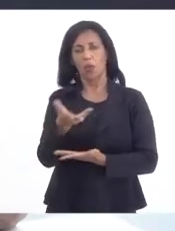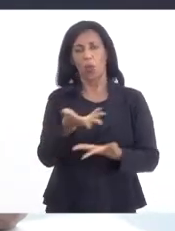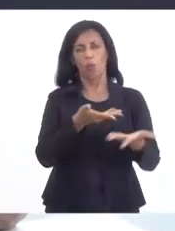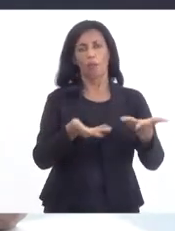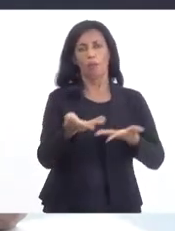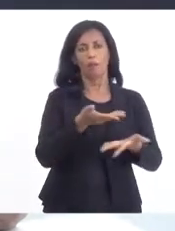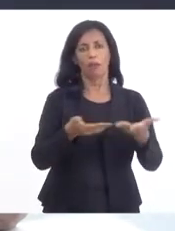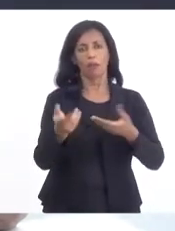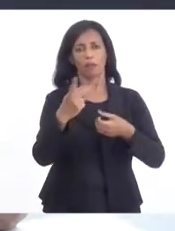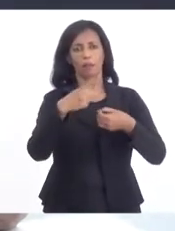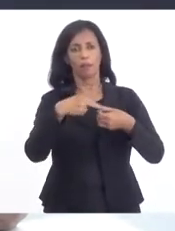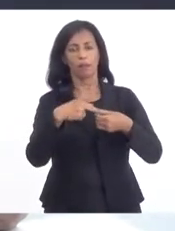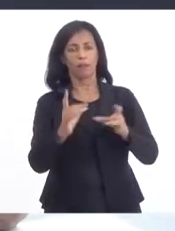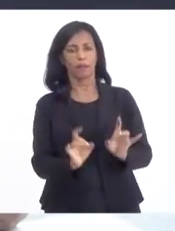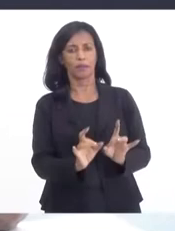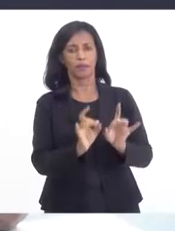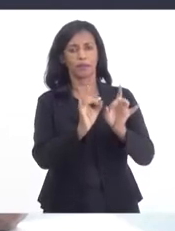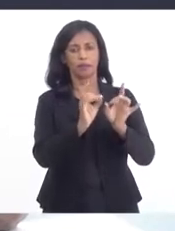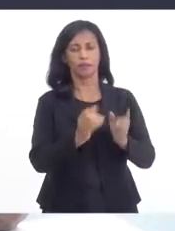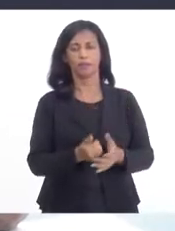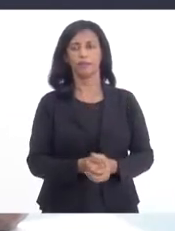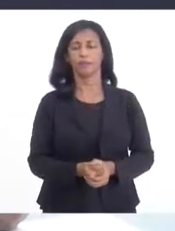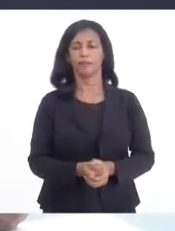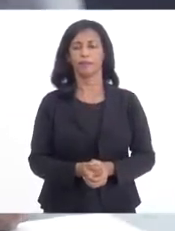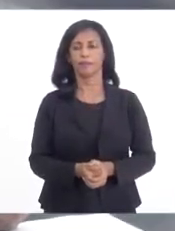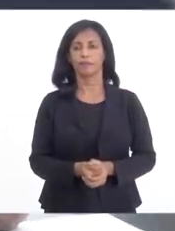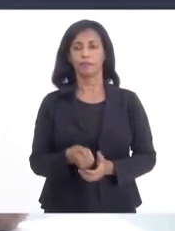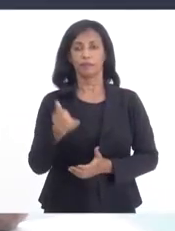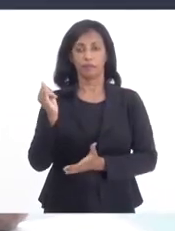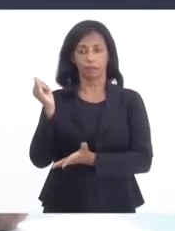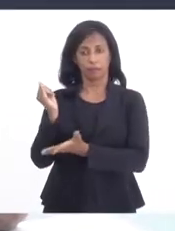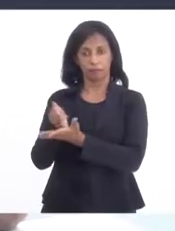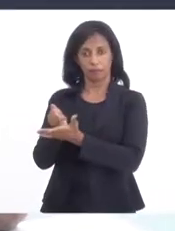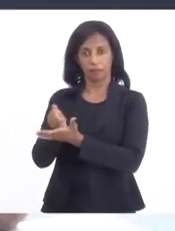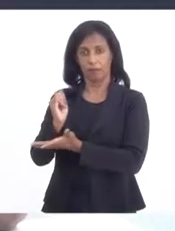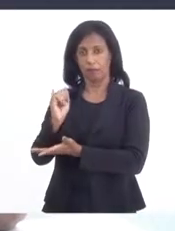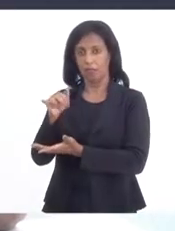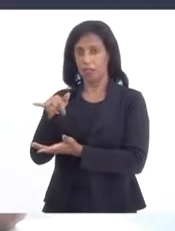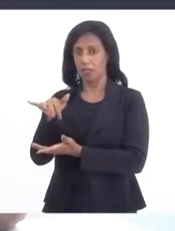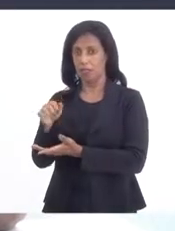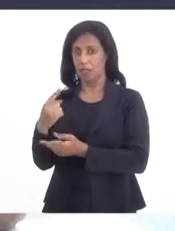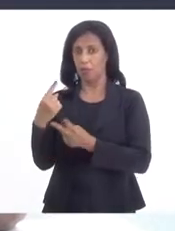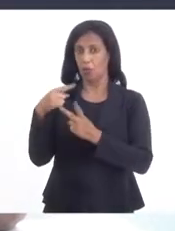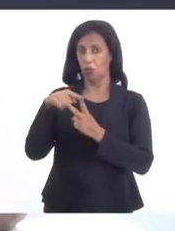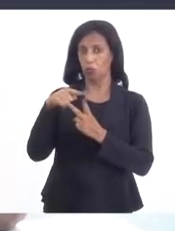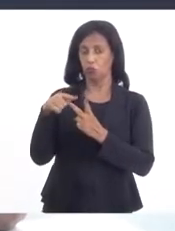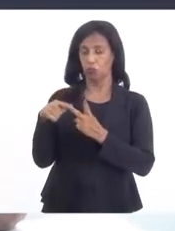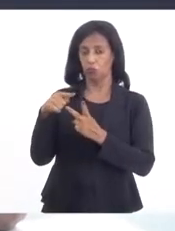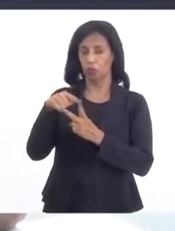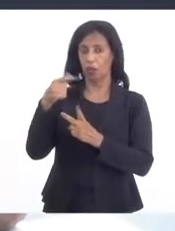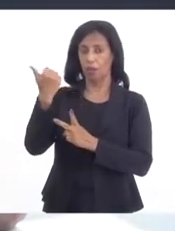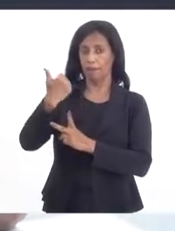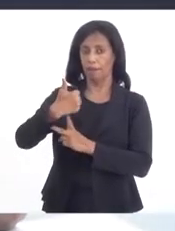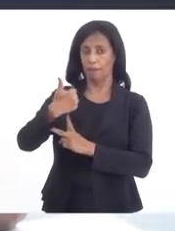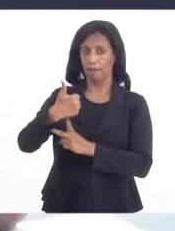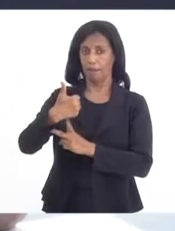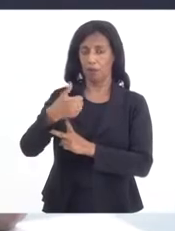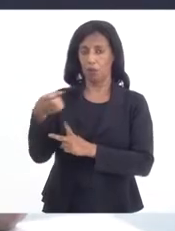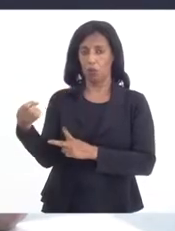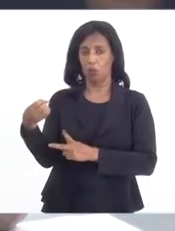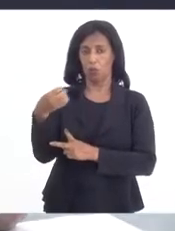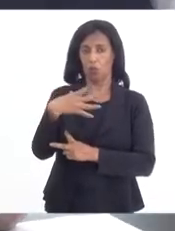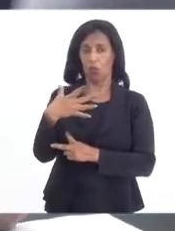e participações especiais. A de ICMS com duas vertentes. A primeira, de uma